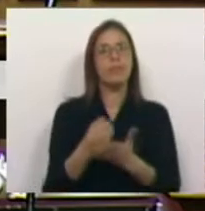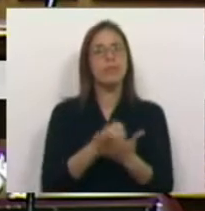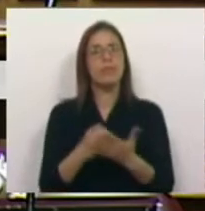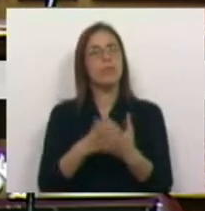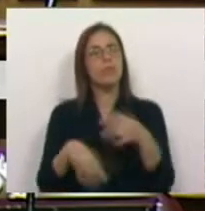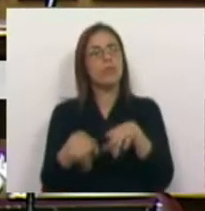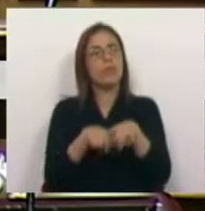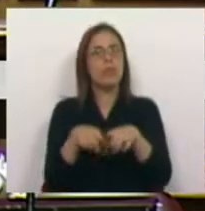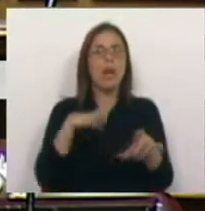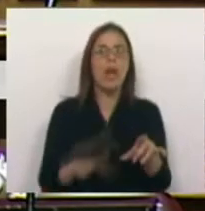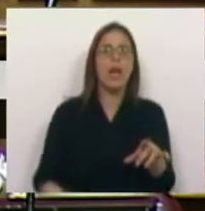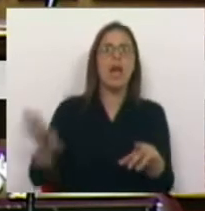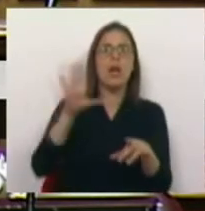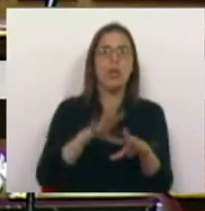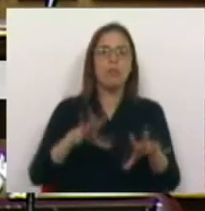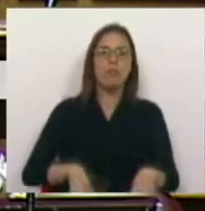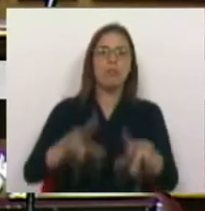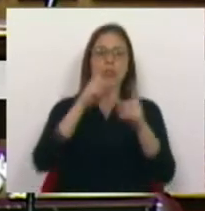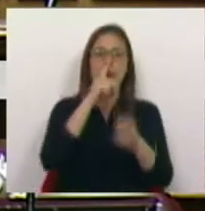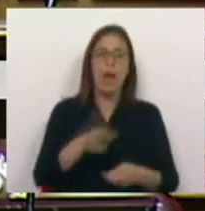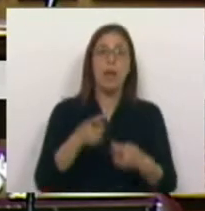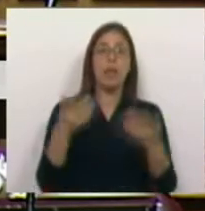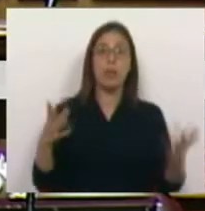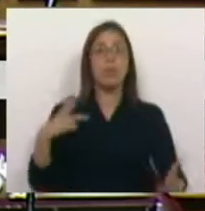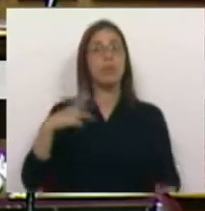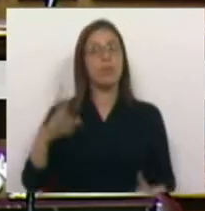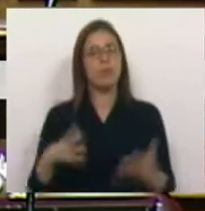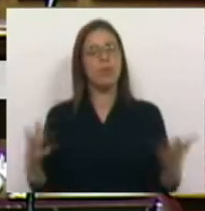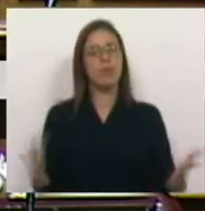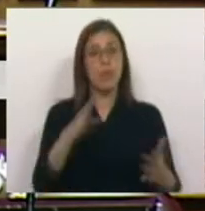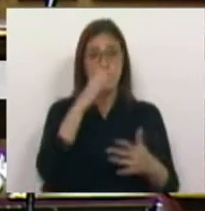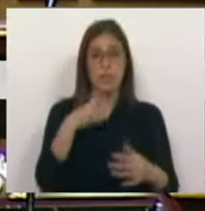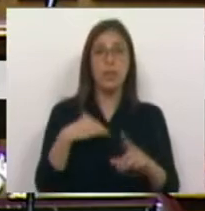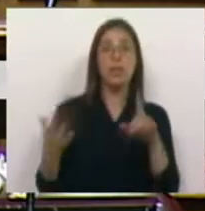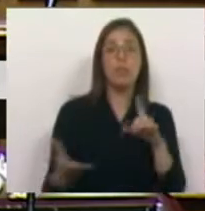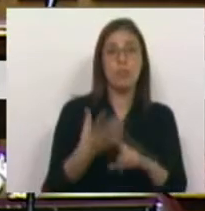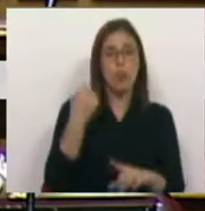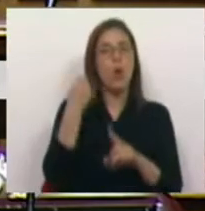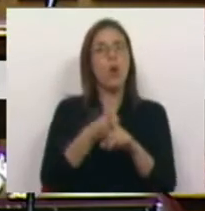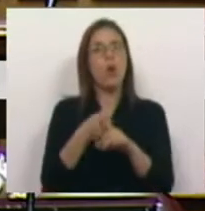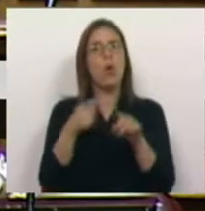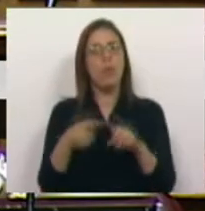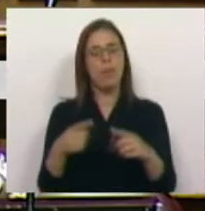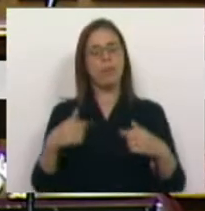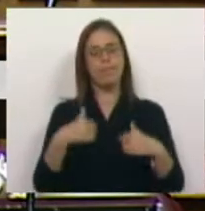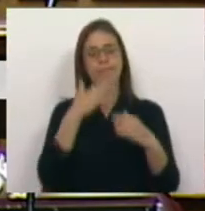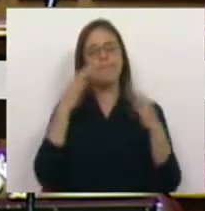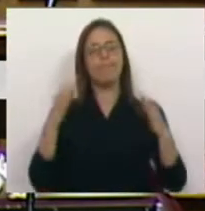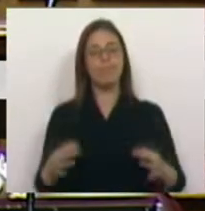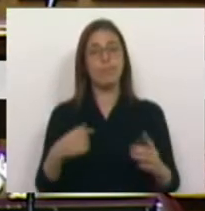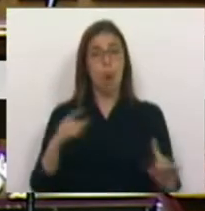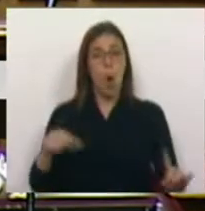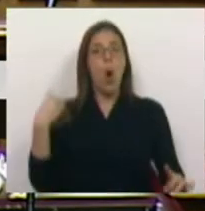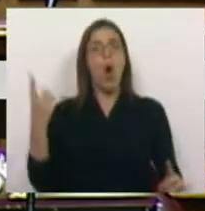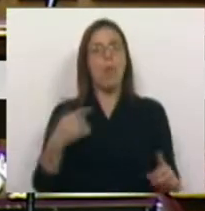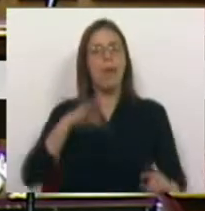de uma política nacional para o desenvolvimento da agricultura portuguesa, se nós conseguíssemos combater isso, nós certamente que não